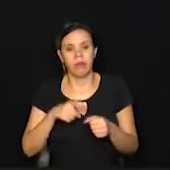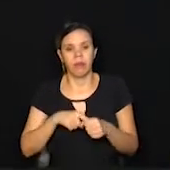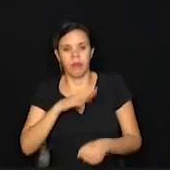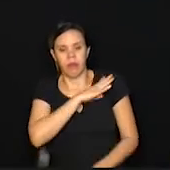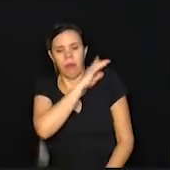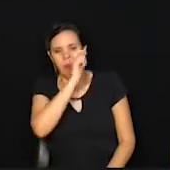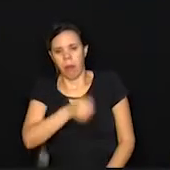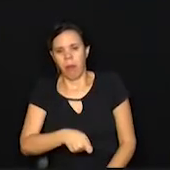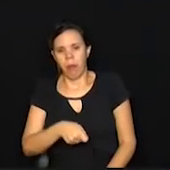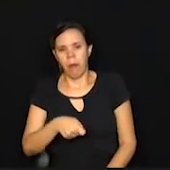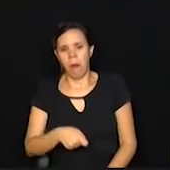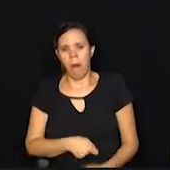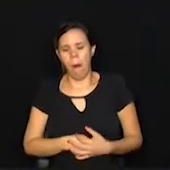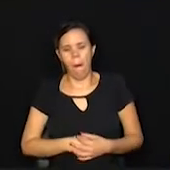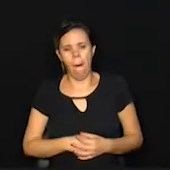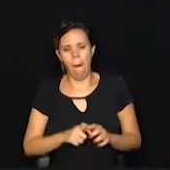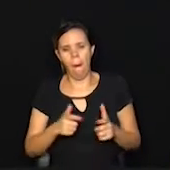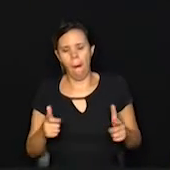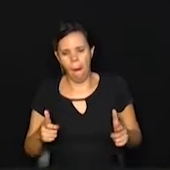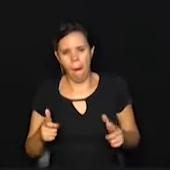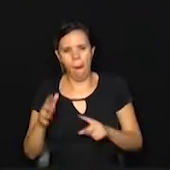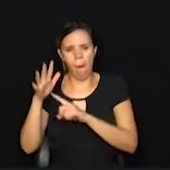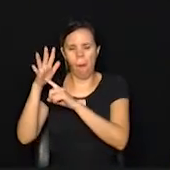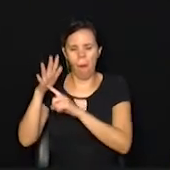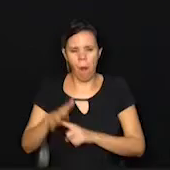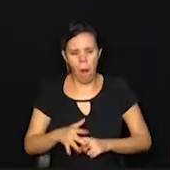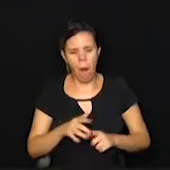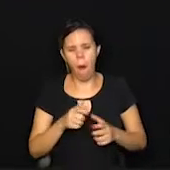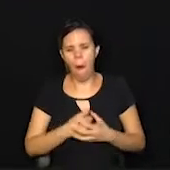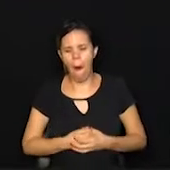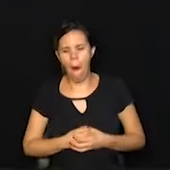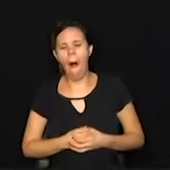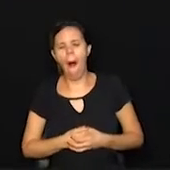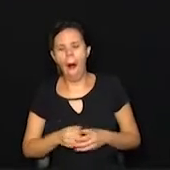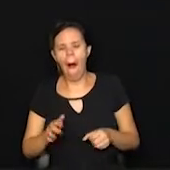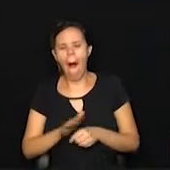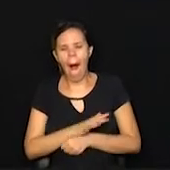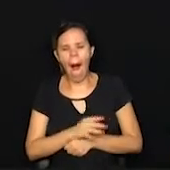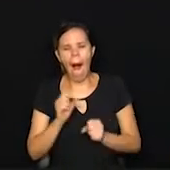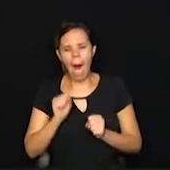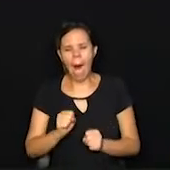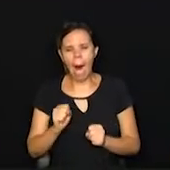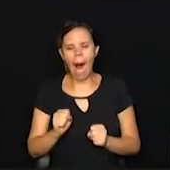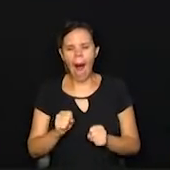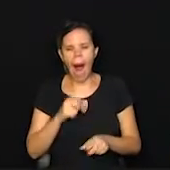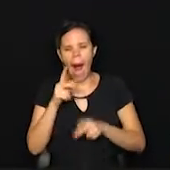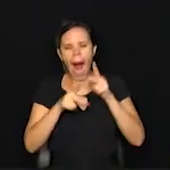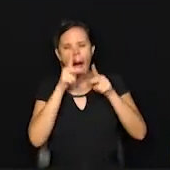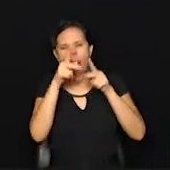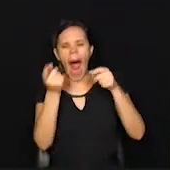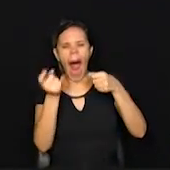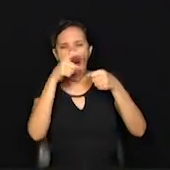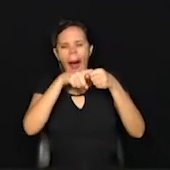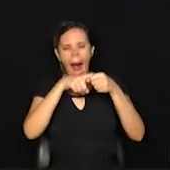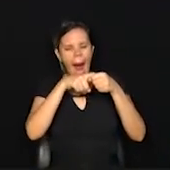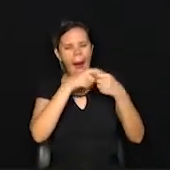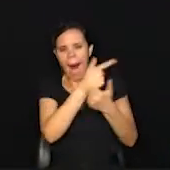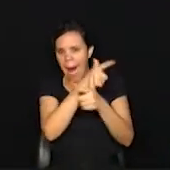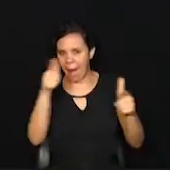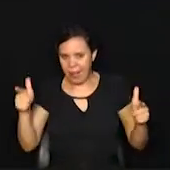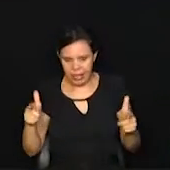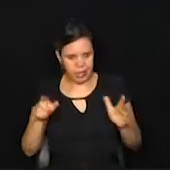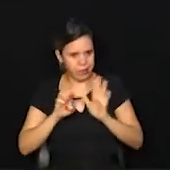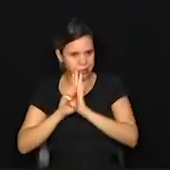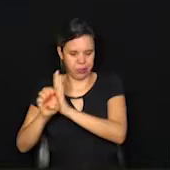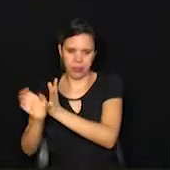tá dura do seu lado tá acentuando a repressão para poder quando o povo voltar não tem